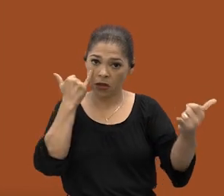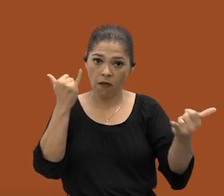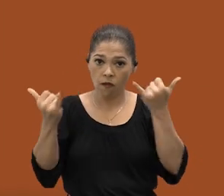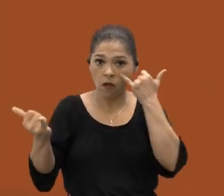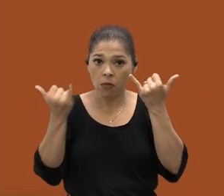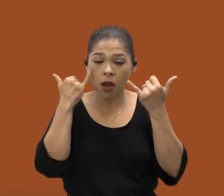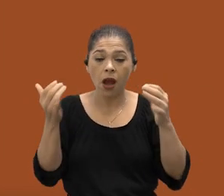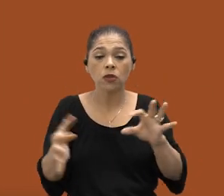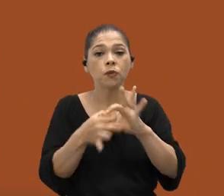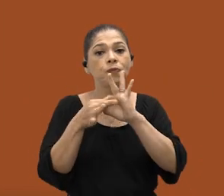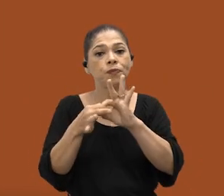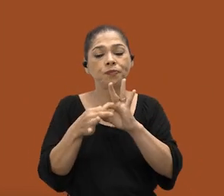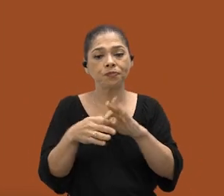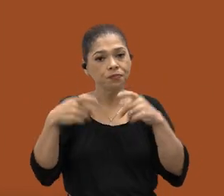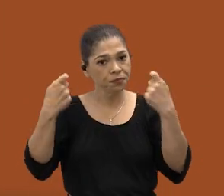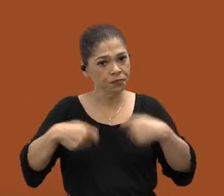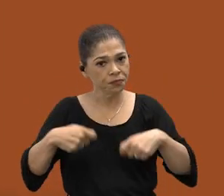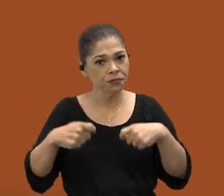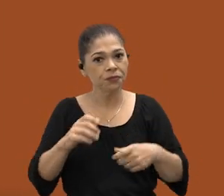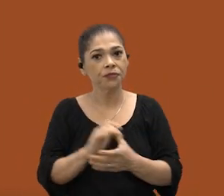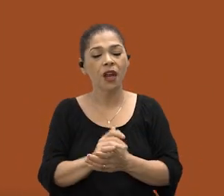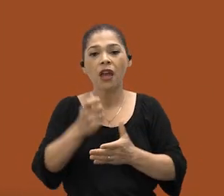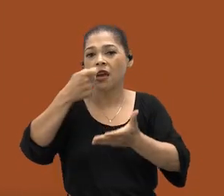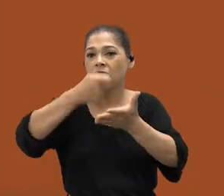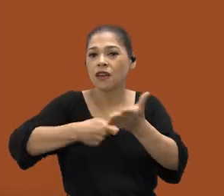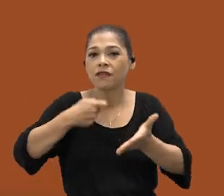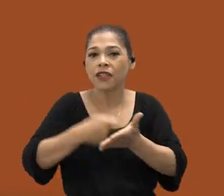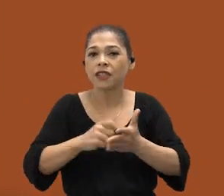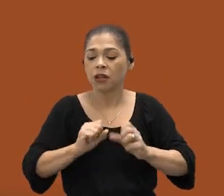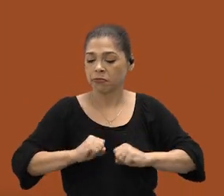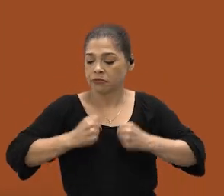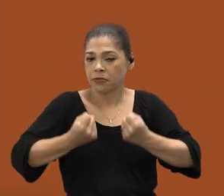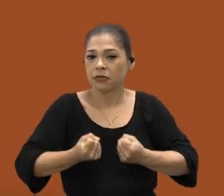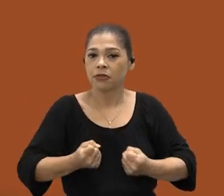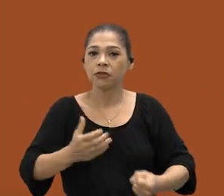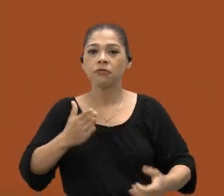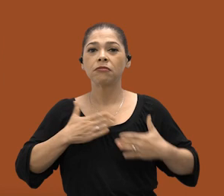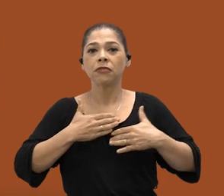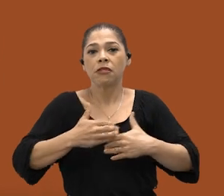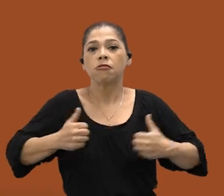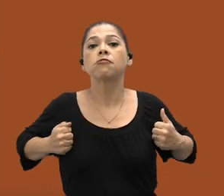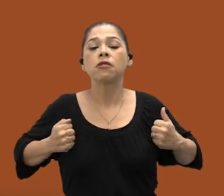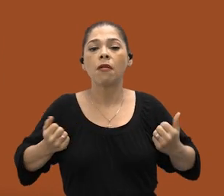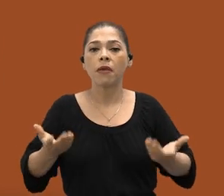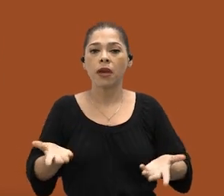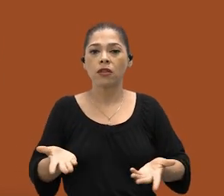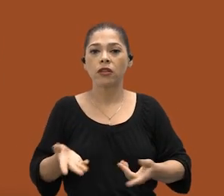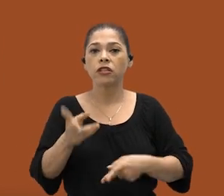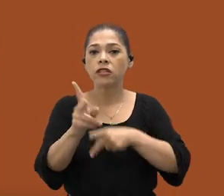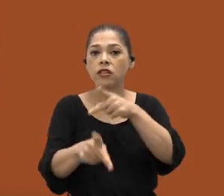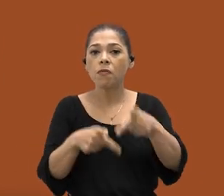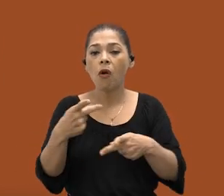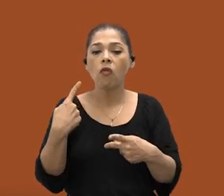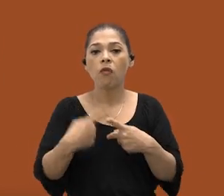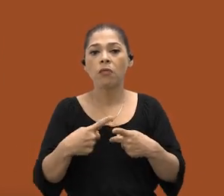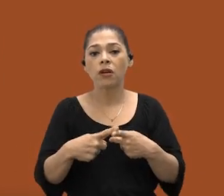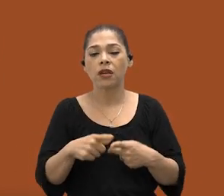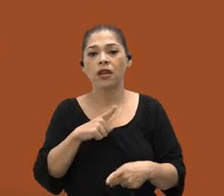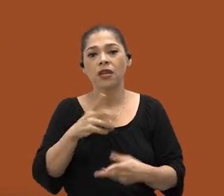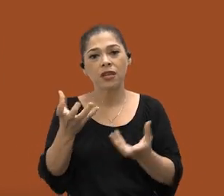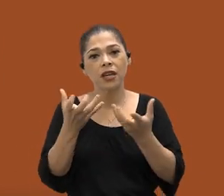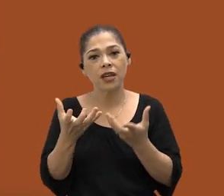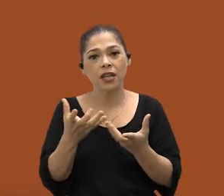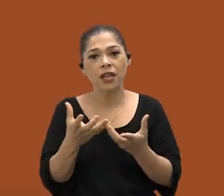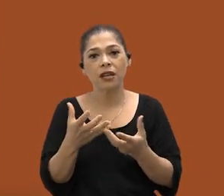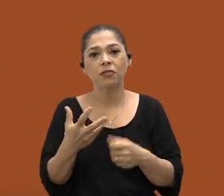nos unir e enfrentar apenas pulmões de peito esse povo porque nós nós